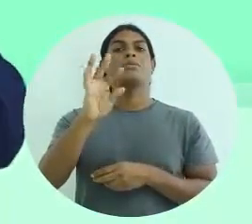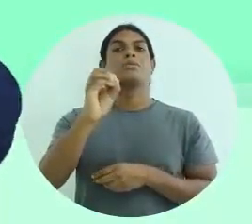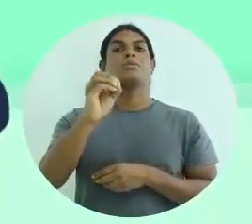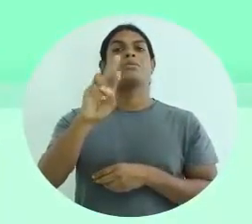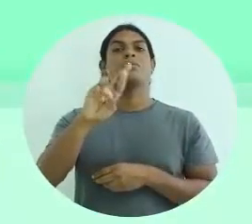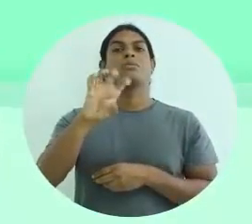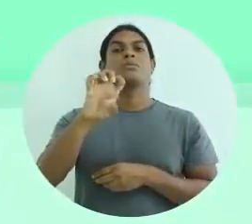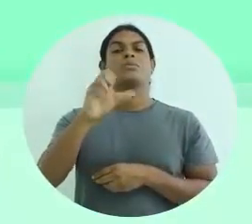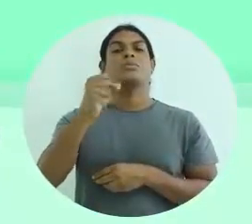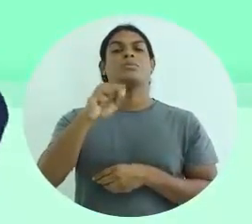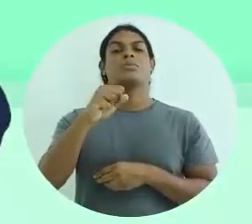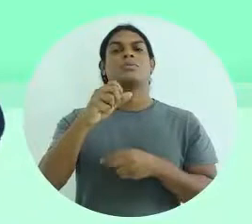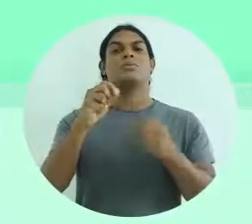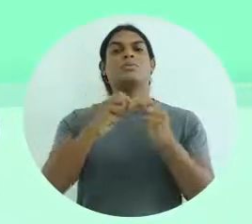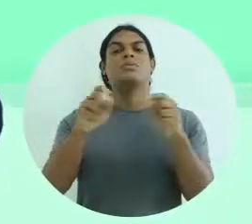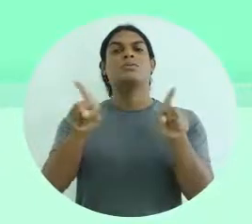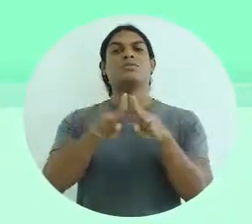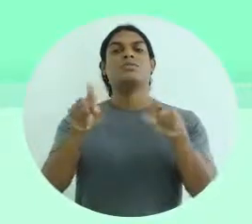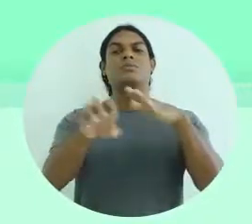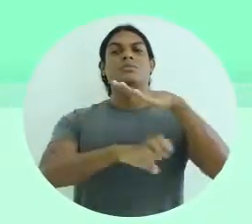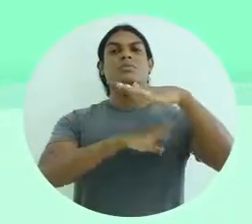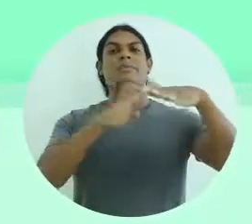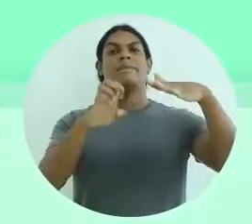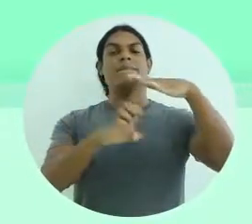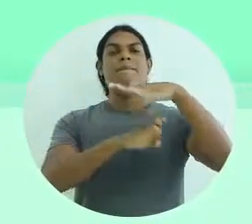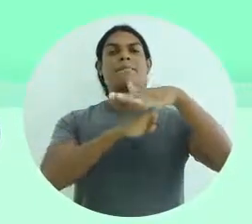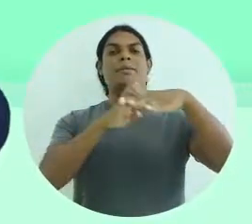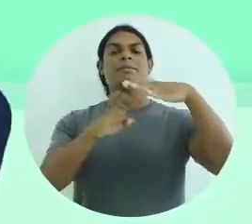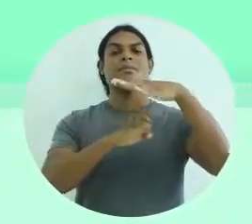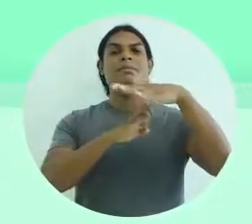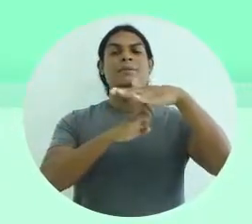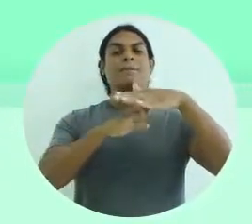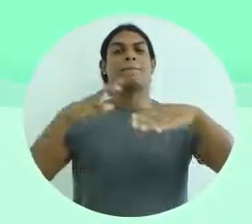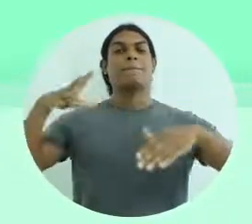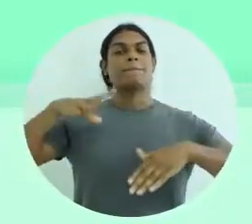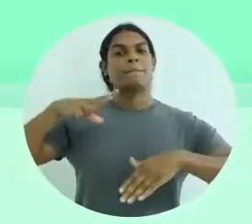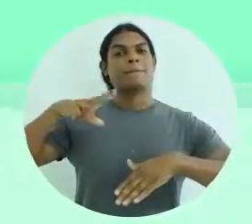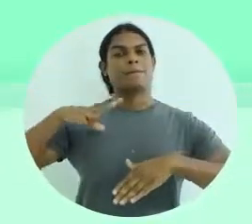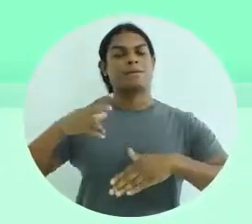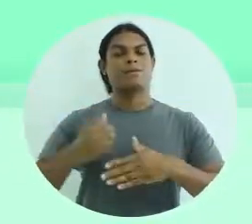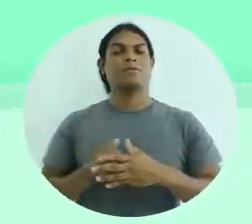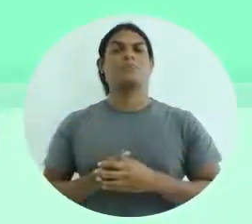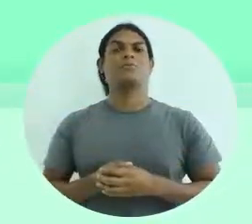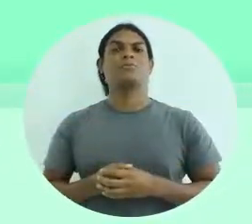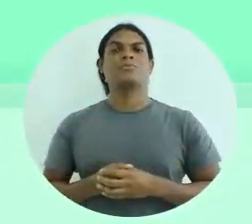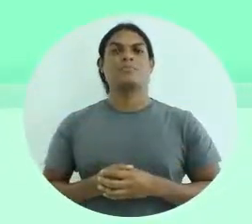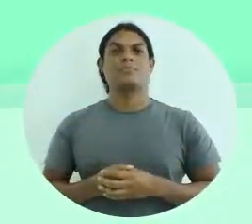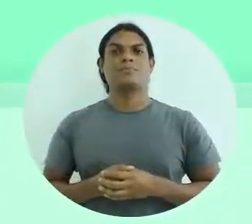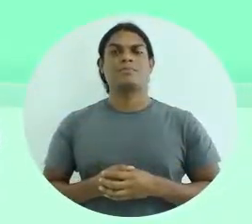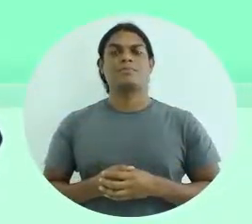de empresas terceirizadas. Aquelas famosas trade companies, lembram delas? São empresas que